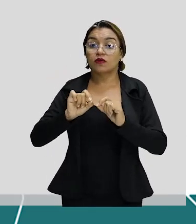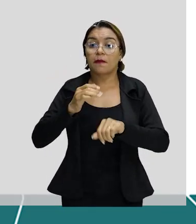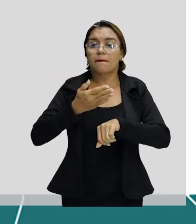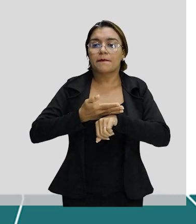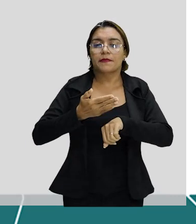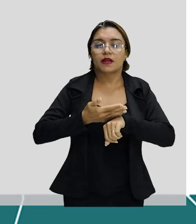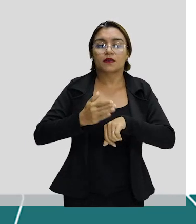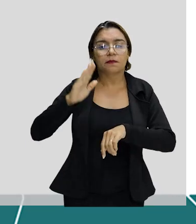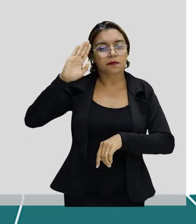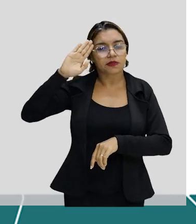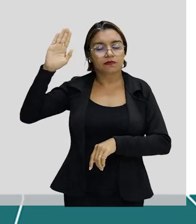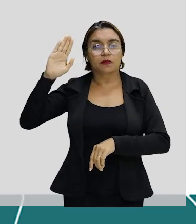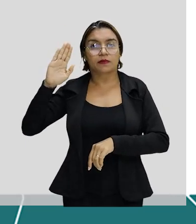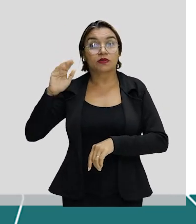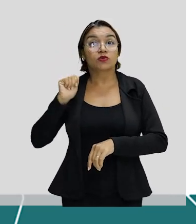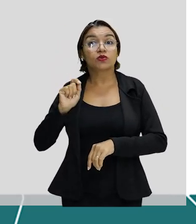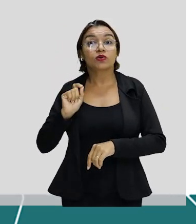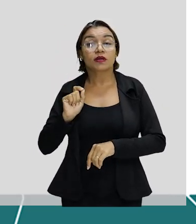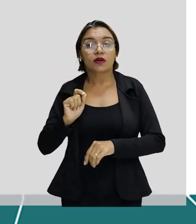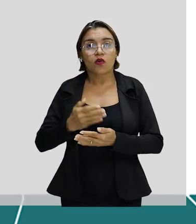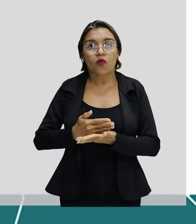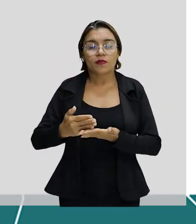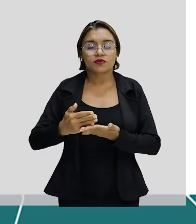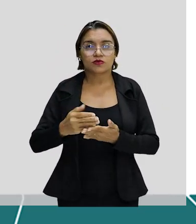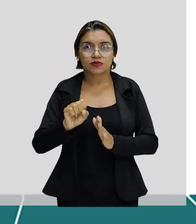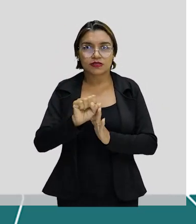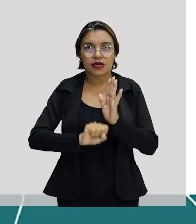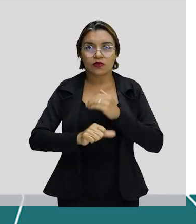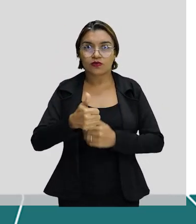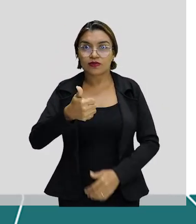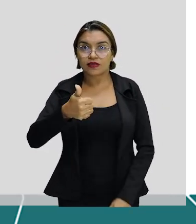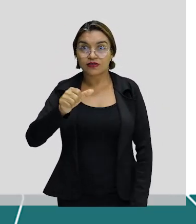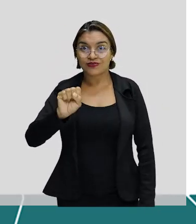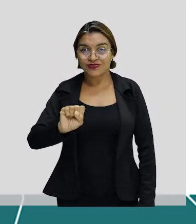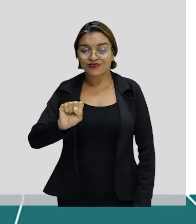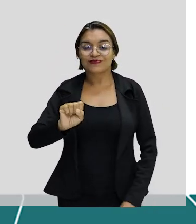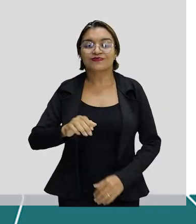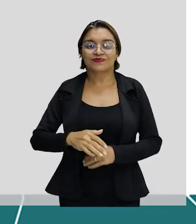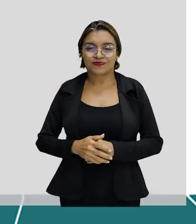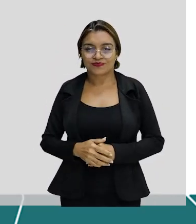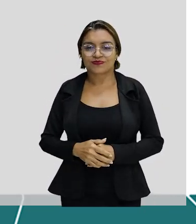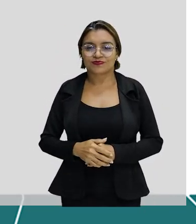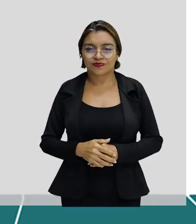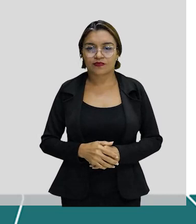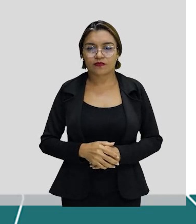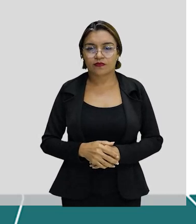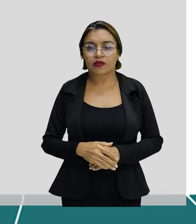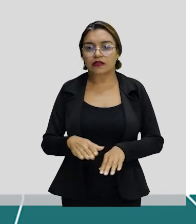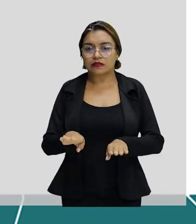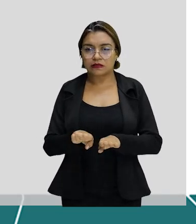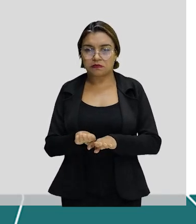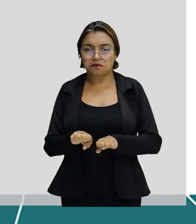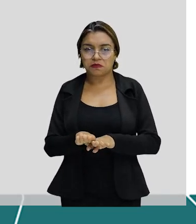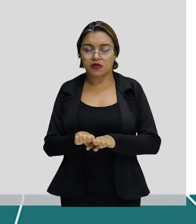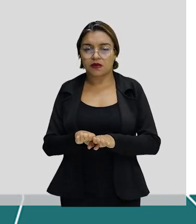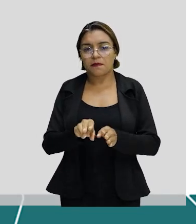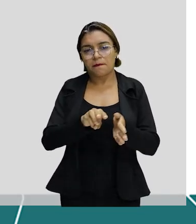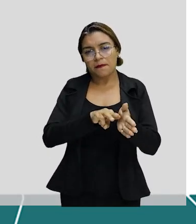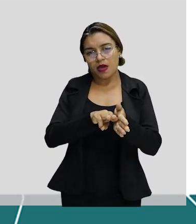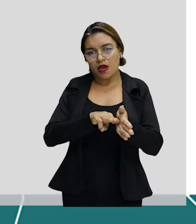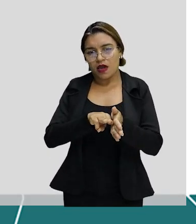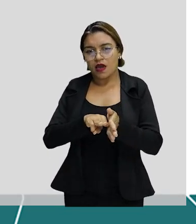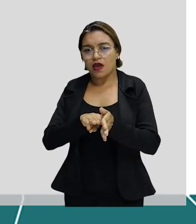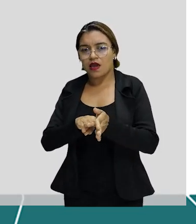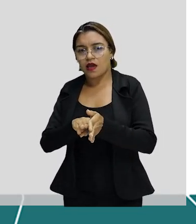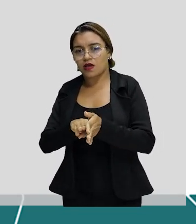prática principalmente a partir do século 18 como efeito dessa atribui surgiram